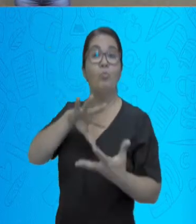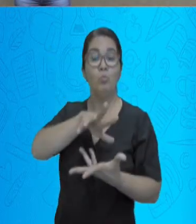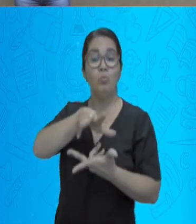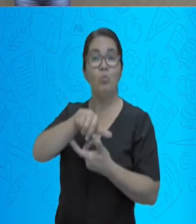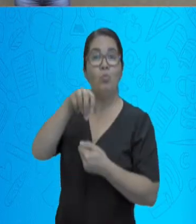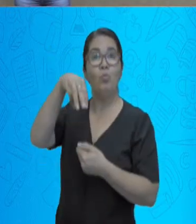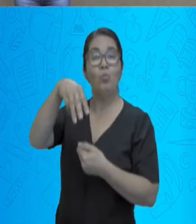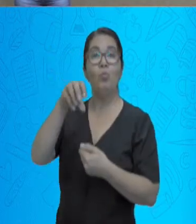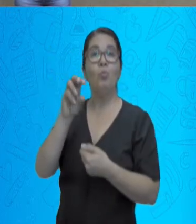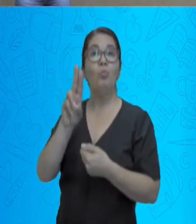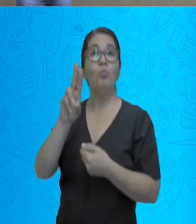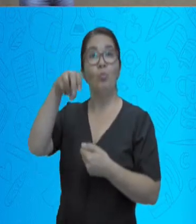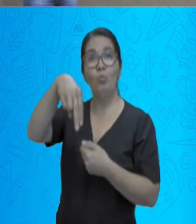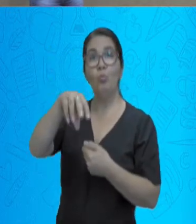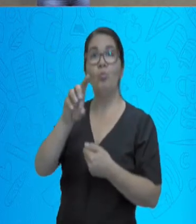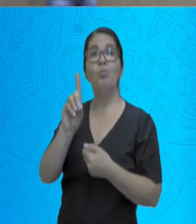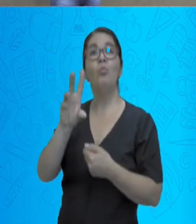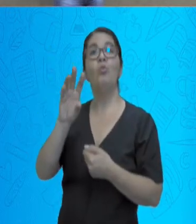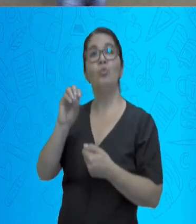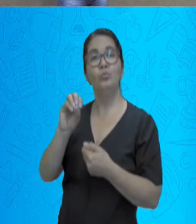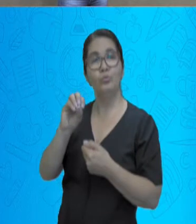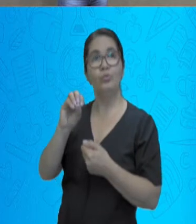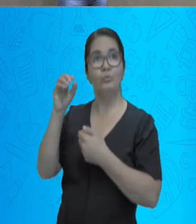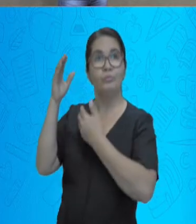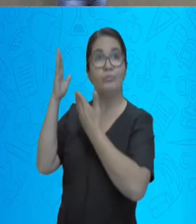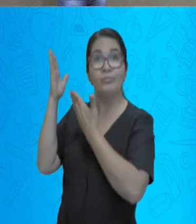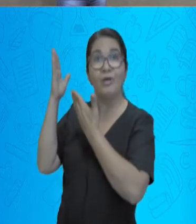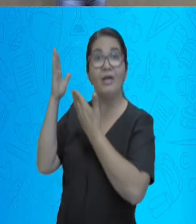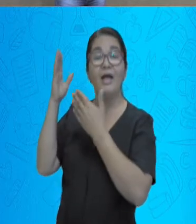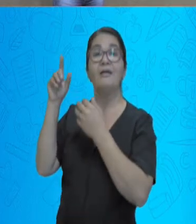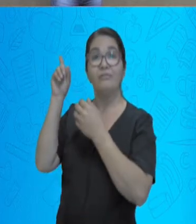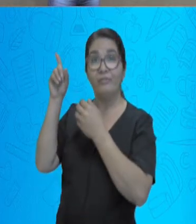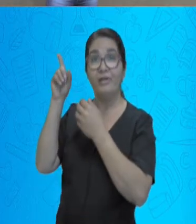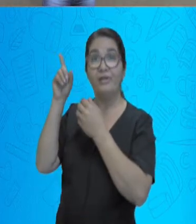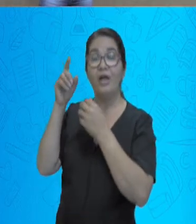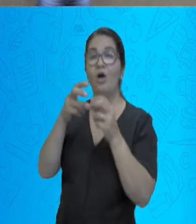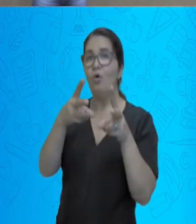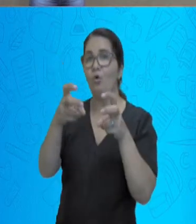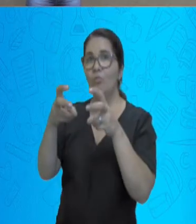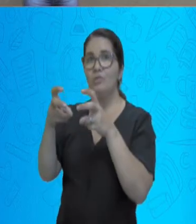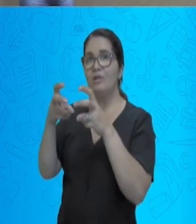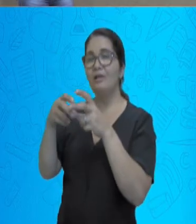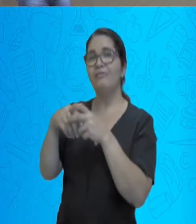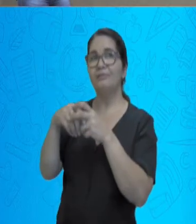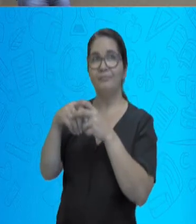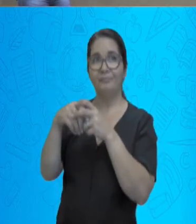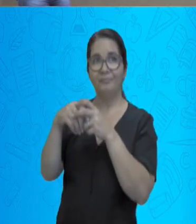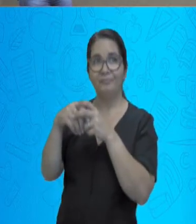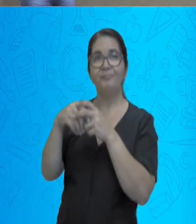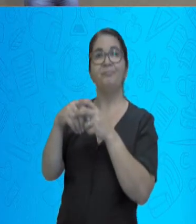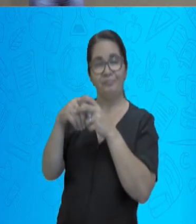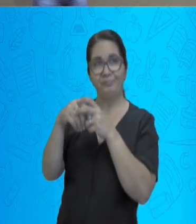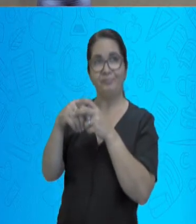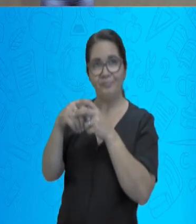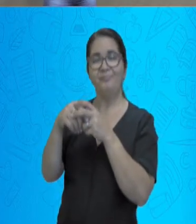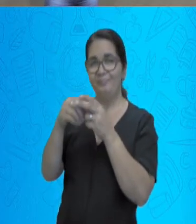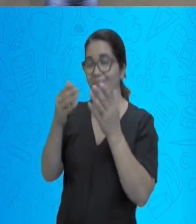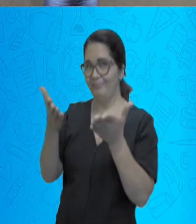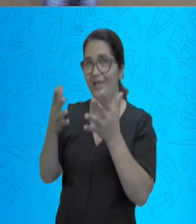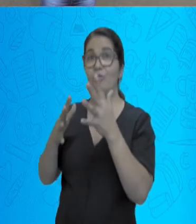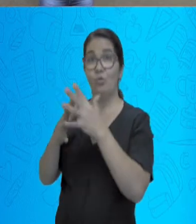A palavra mundo, a letra D que está posicionada aqui. Quem vem antes dela? O N. Muito